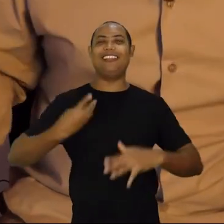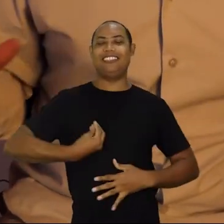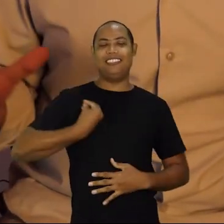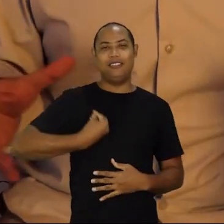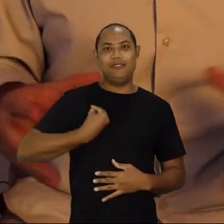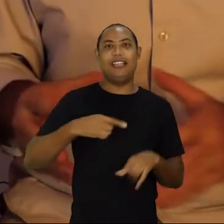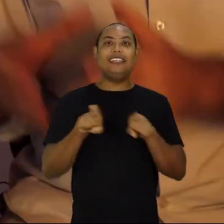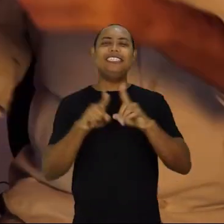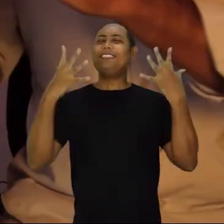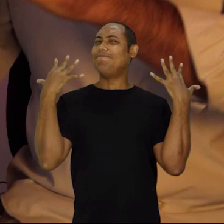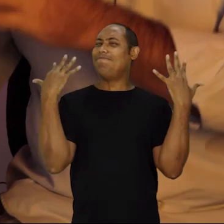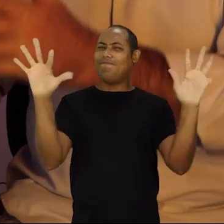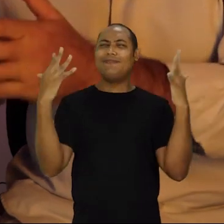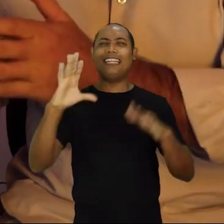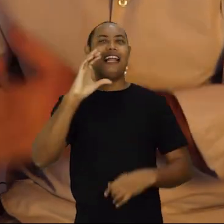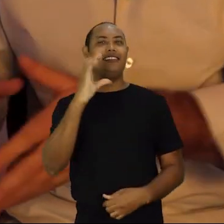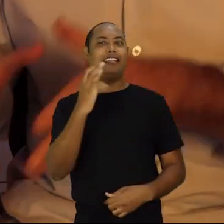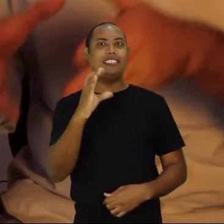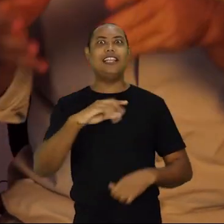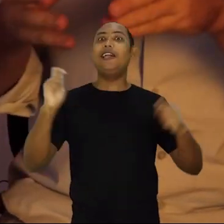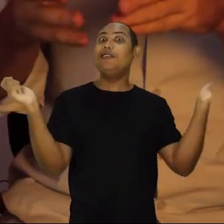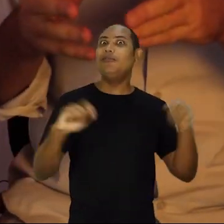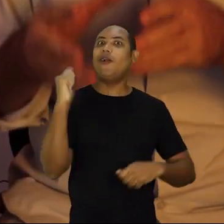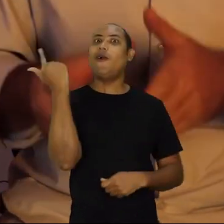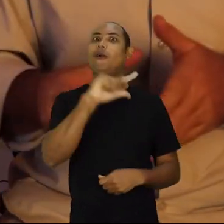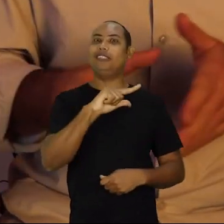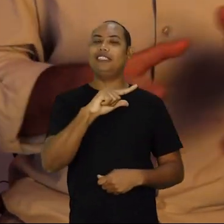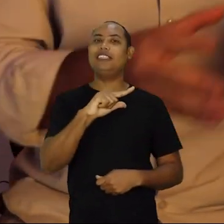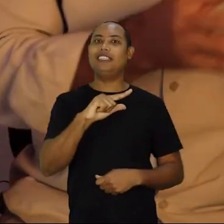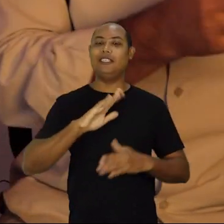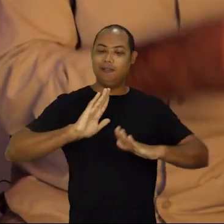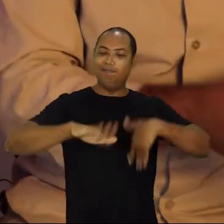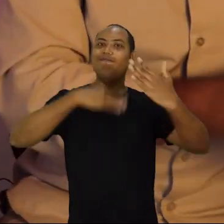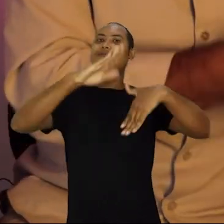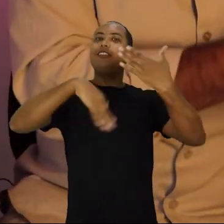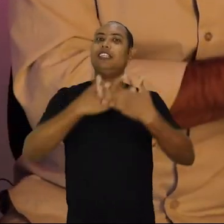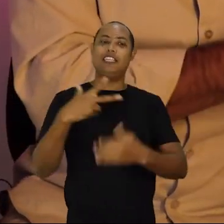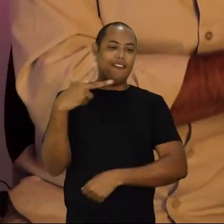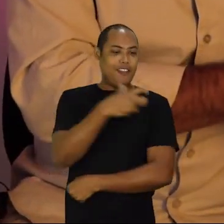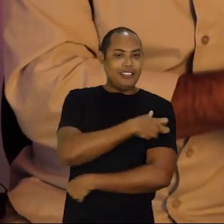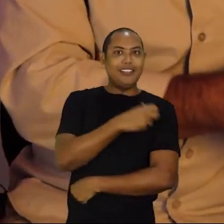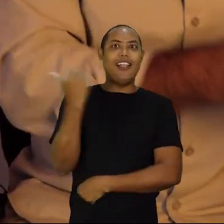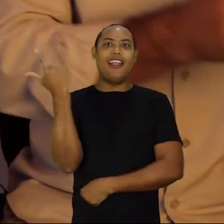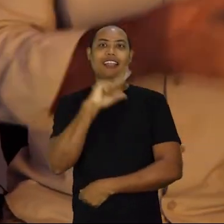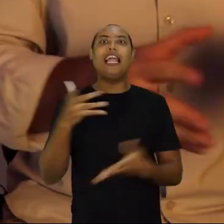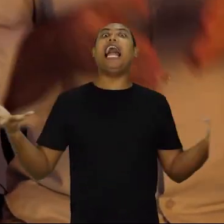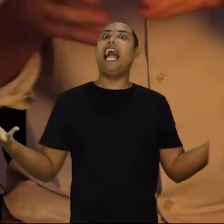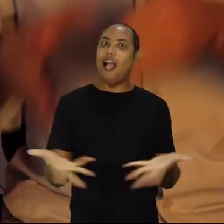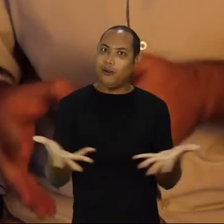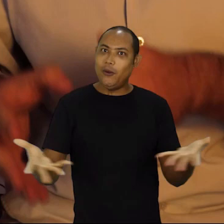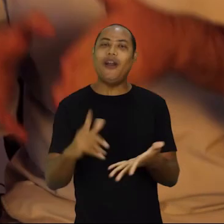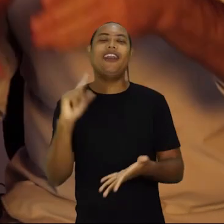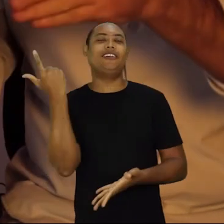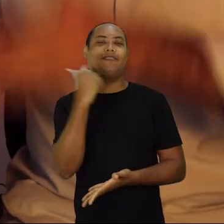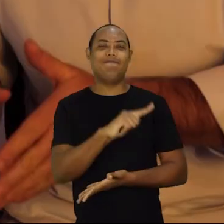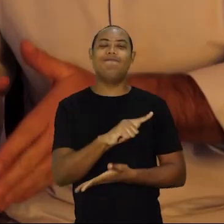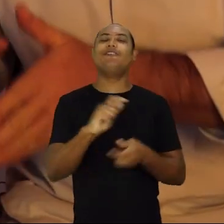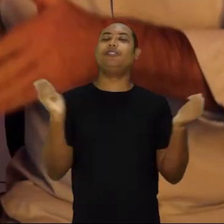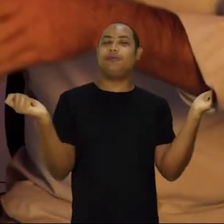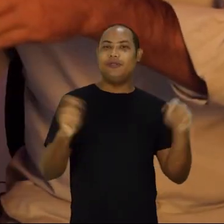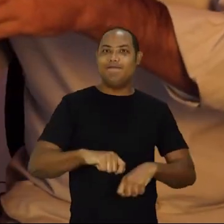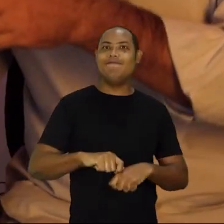celebração da vida, de celebração da ciência que nos permitiu o desenvolvimento da vacina que nos dá agora